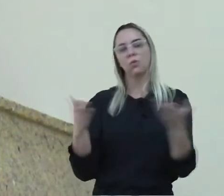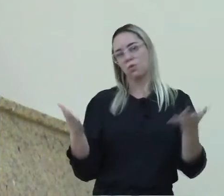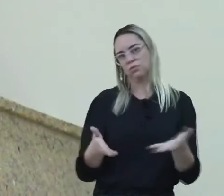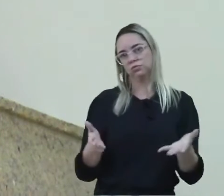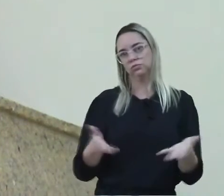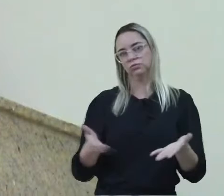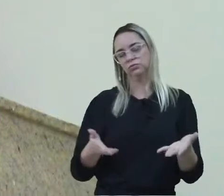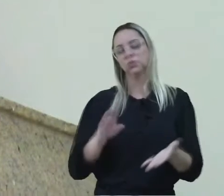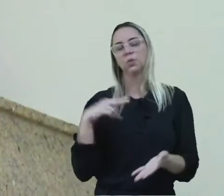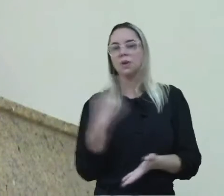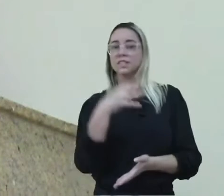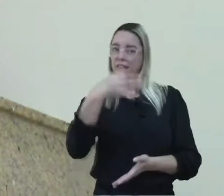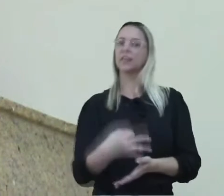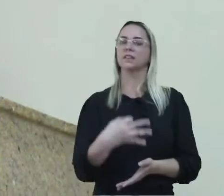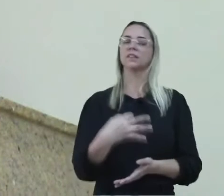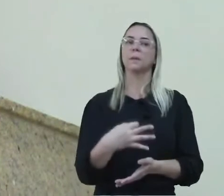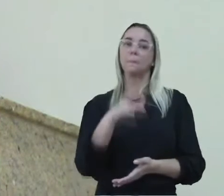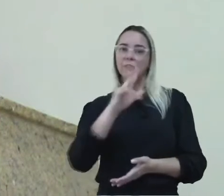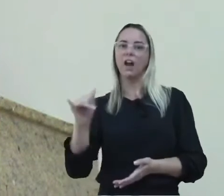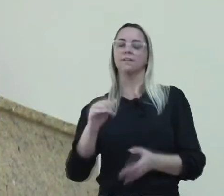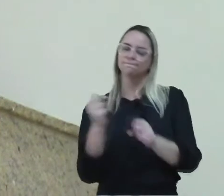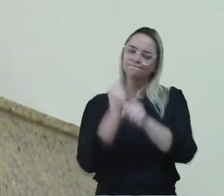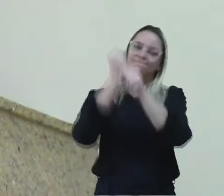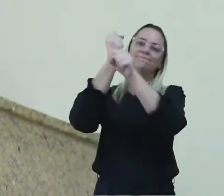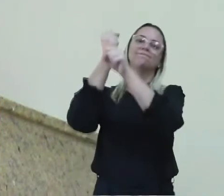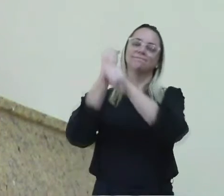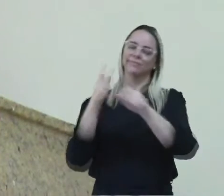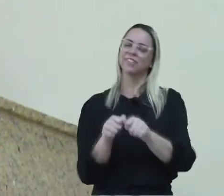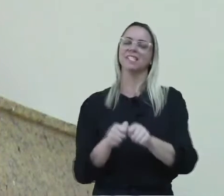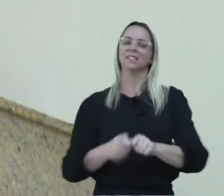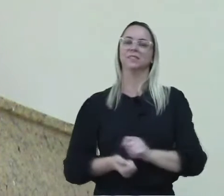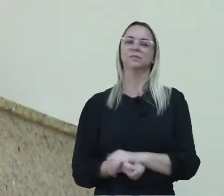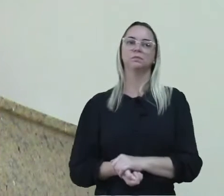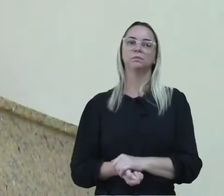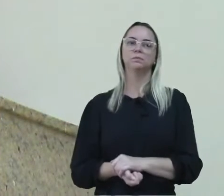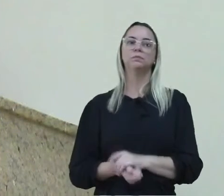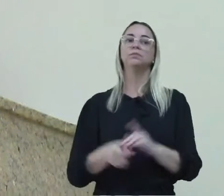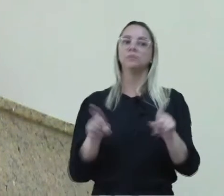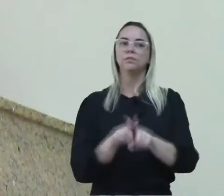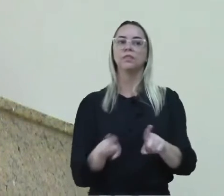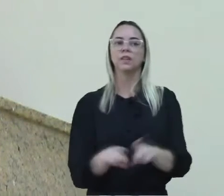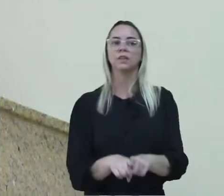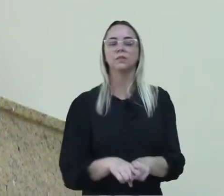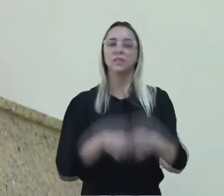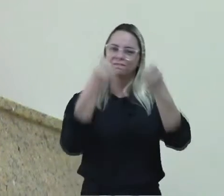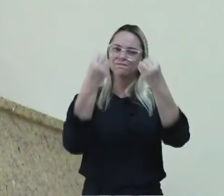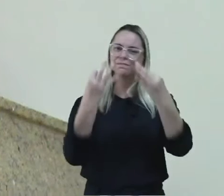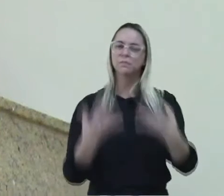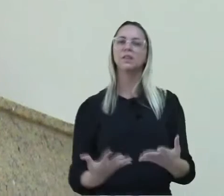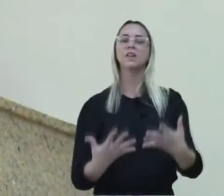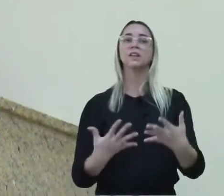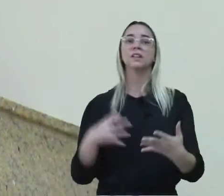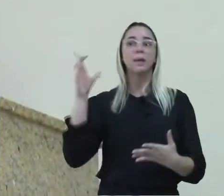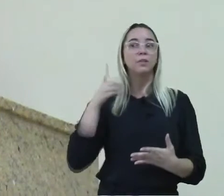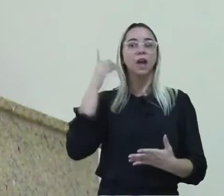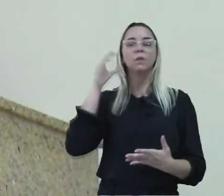tem a certeza de que vai ser construído. Né, e falando ainda sobre o deputado Carlos Veras,